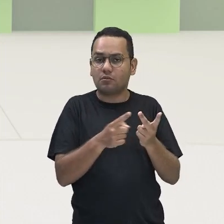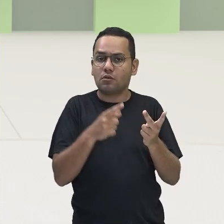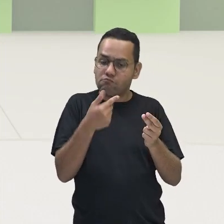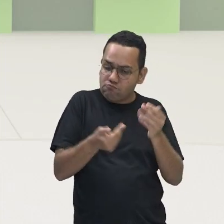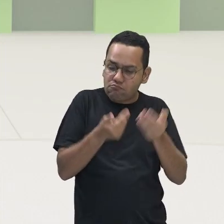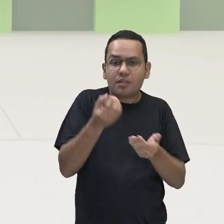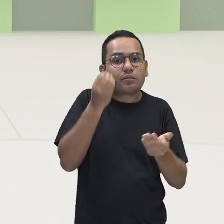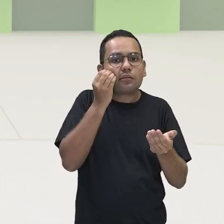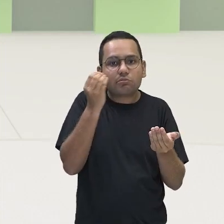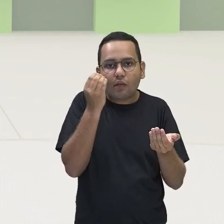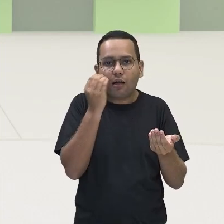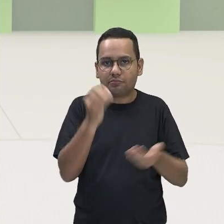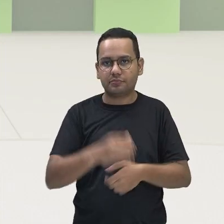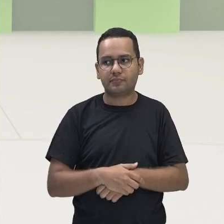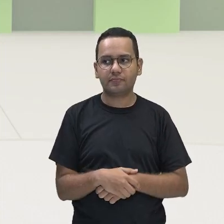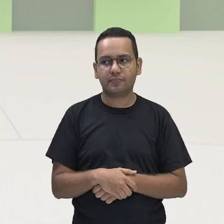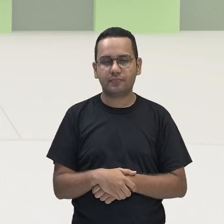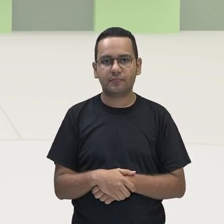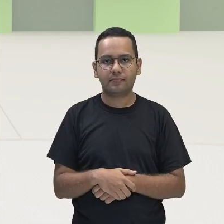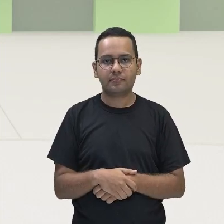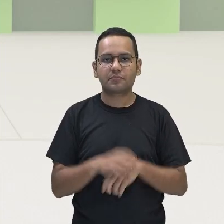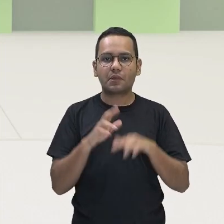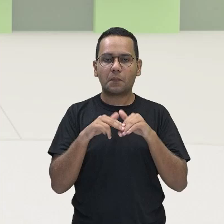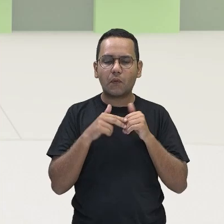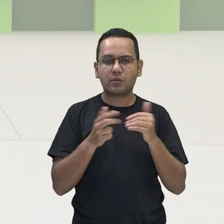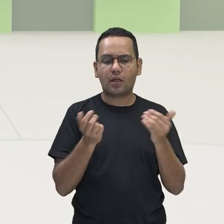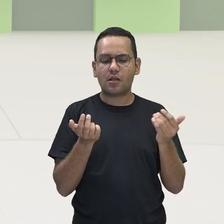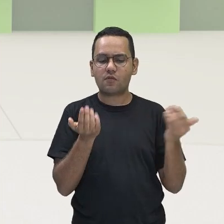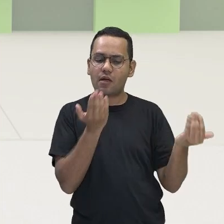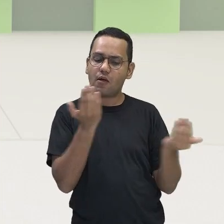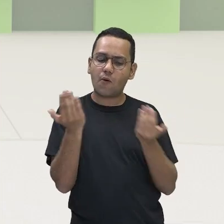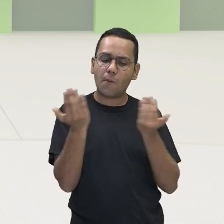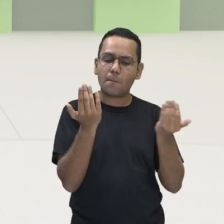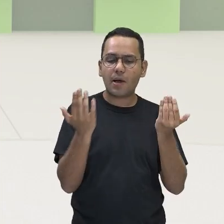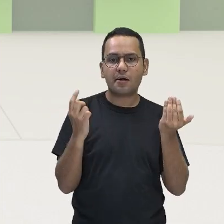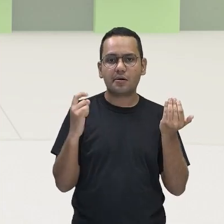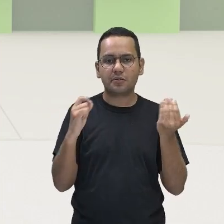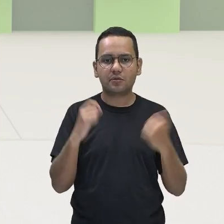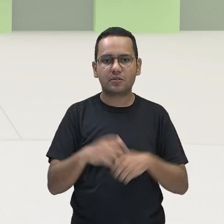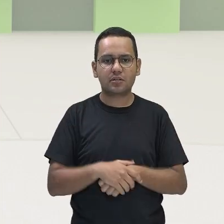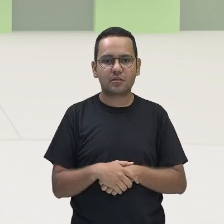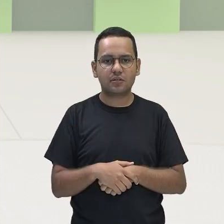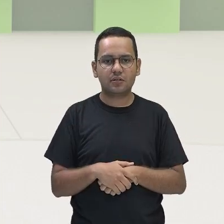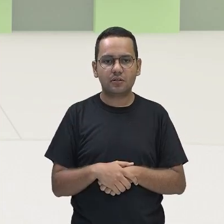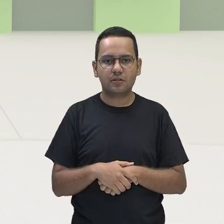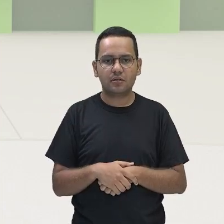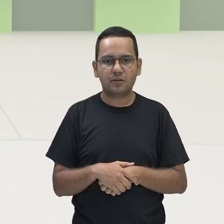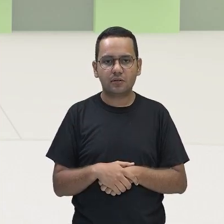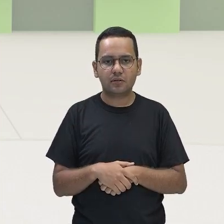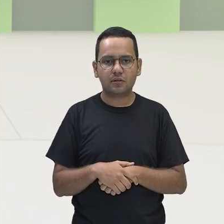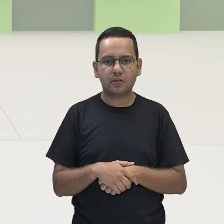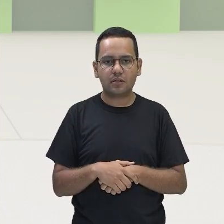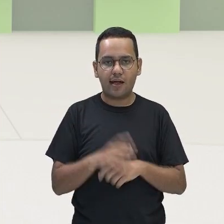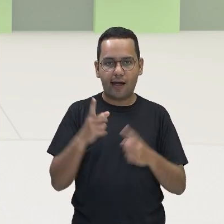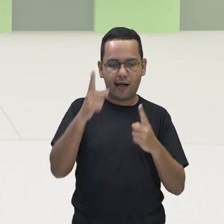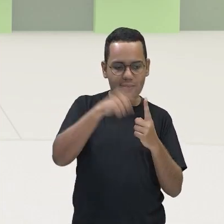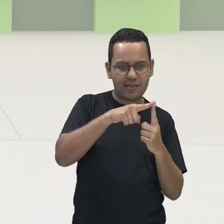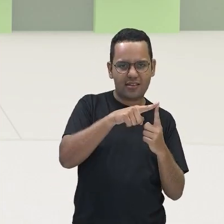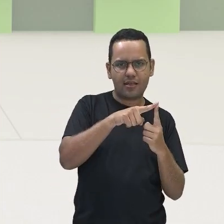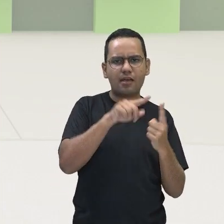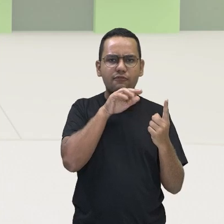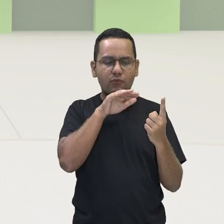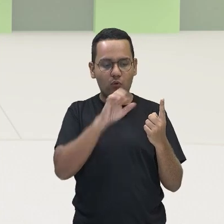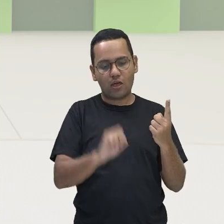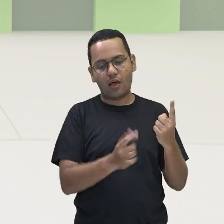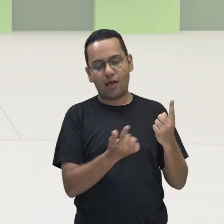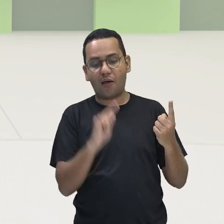avança, e aí você consegue comparar aquelas duas formas, qual foi que ficou melhor.